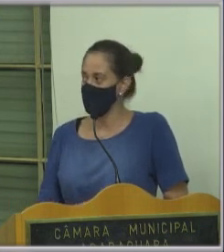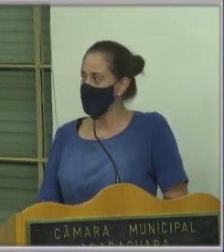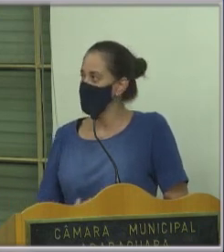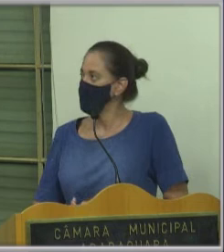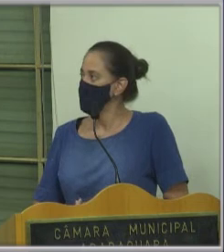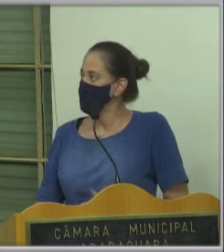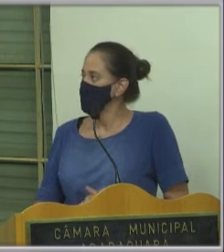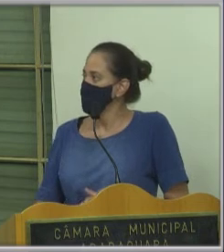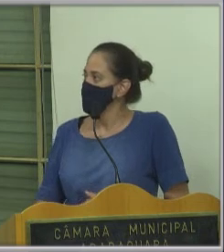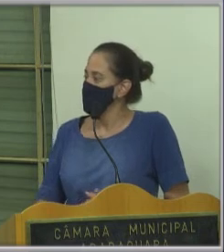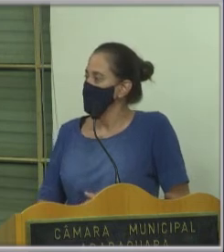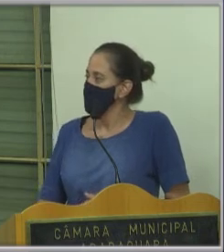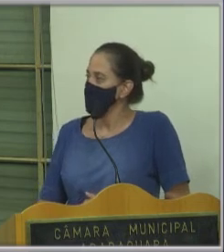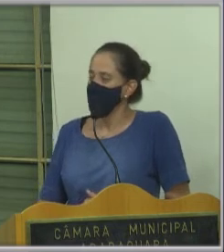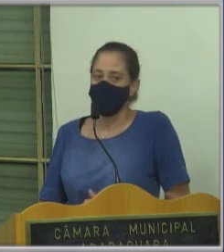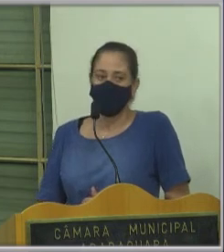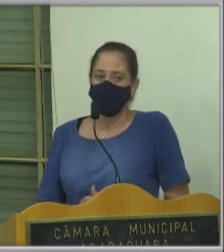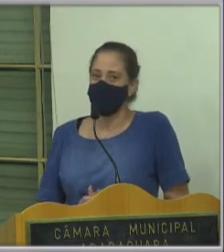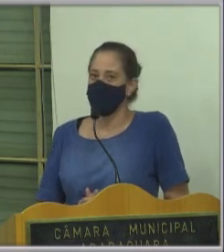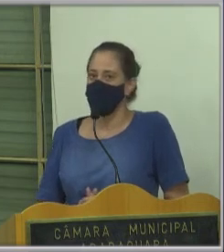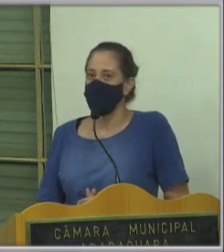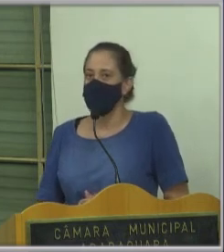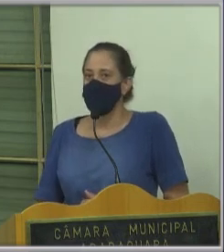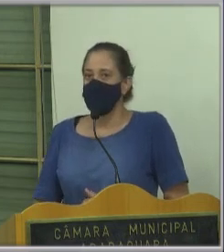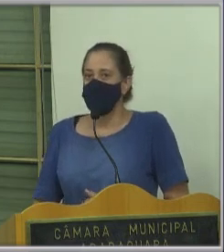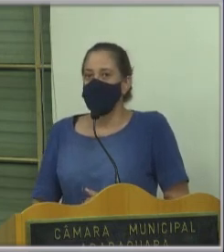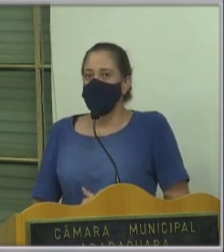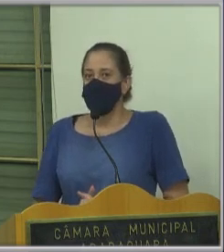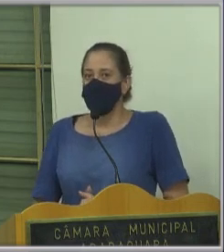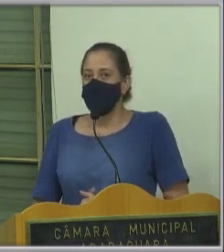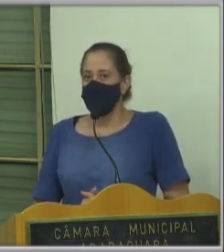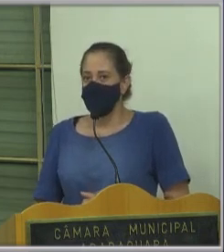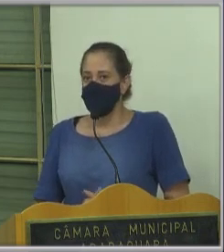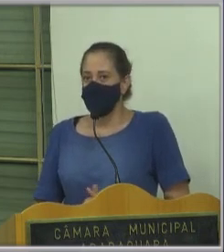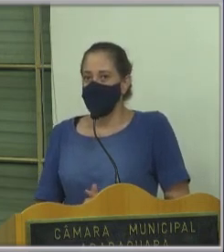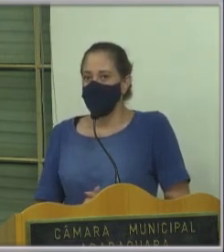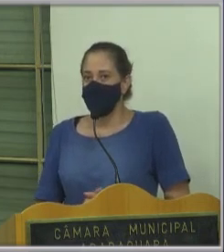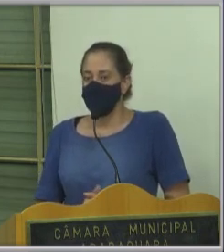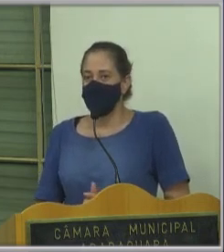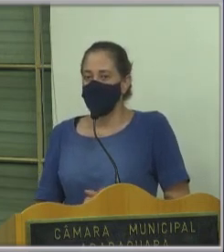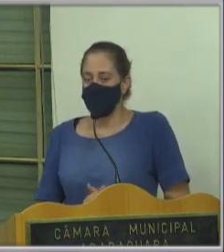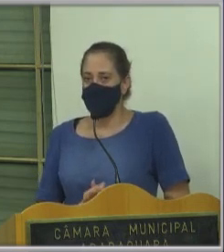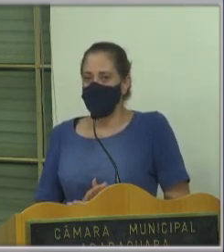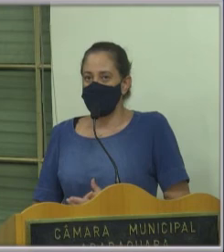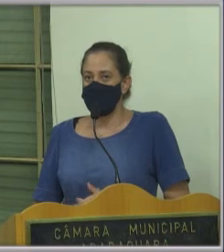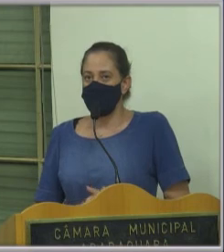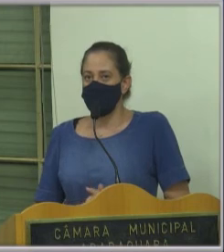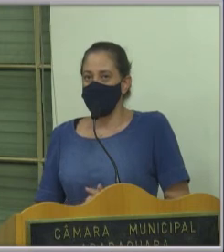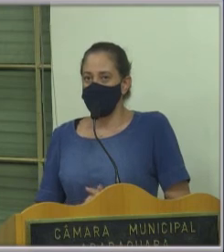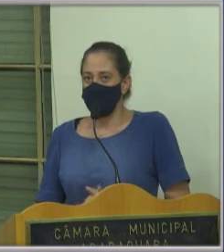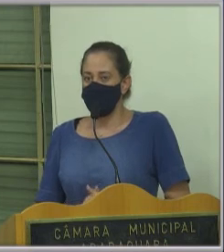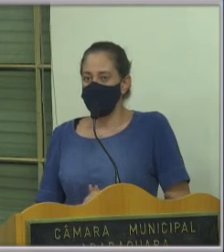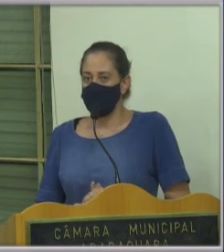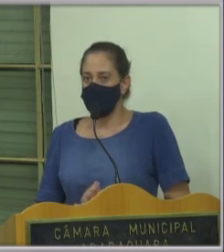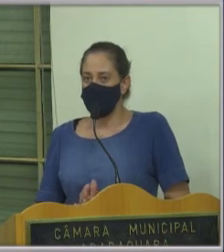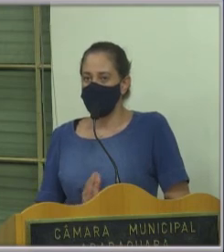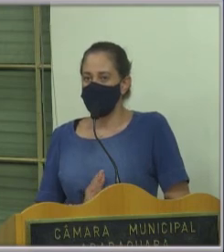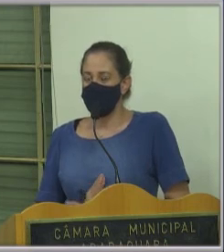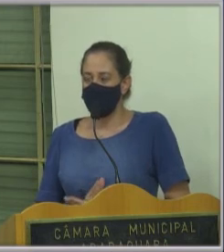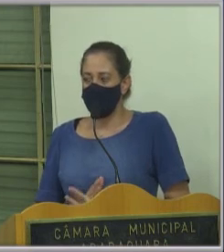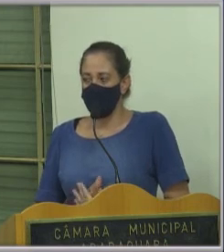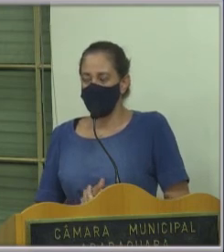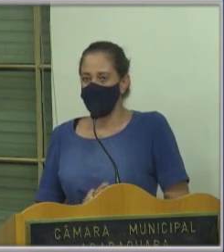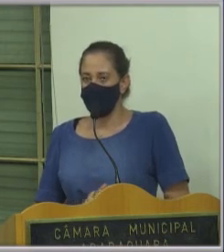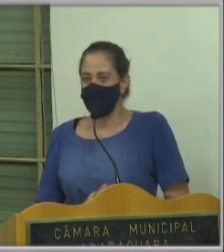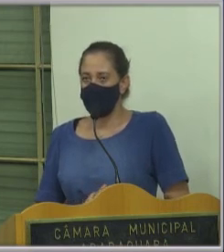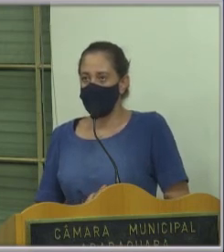comportamento. A outra pergunta. A Lúcia está calculando isso, porque, assim, só para falar, a gente